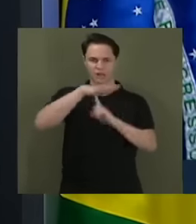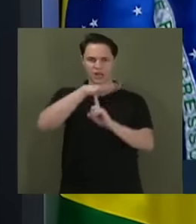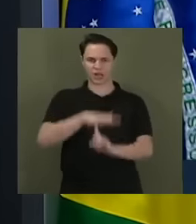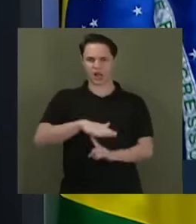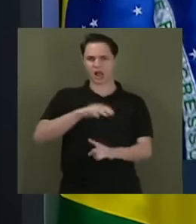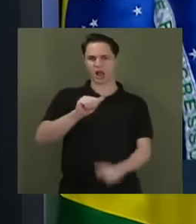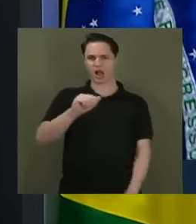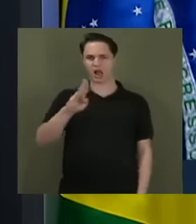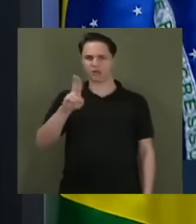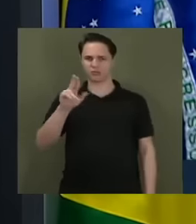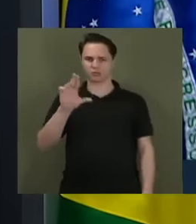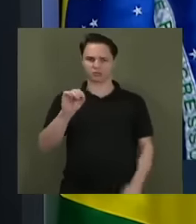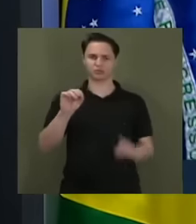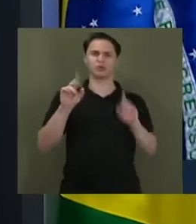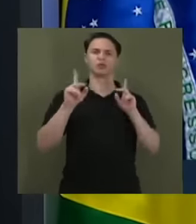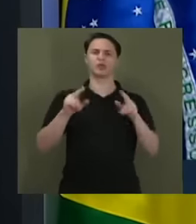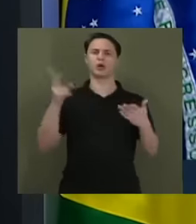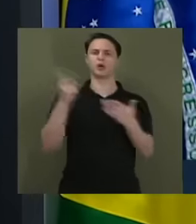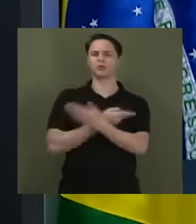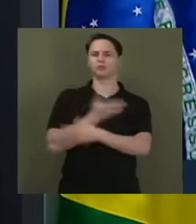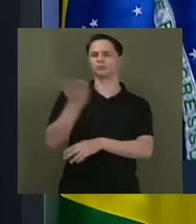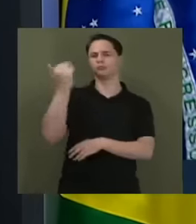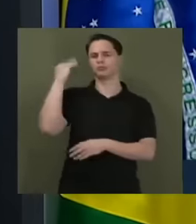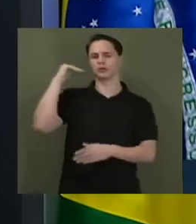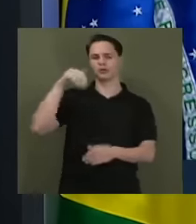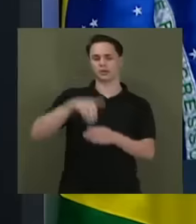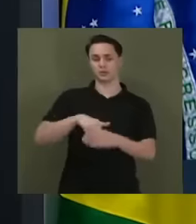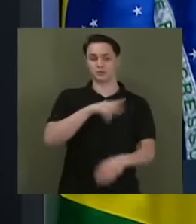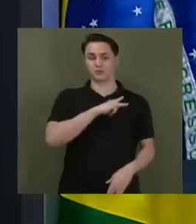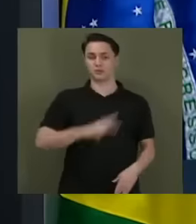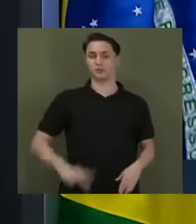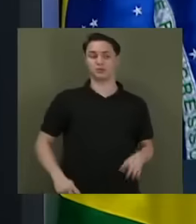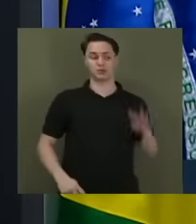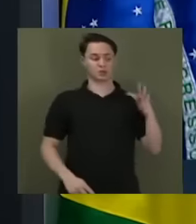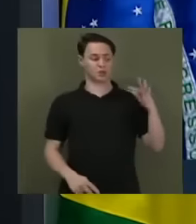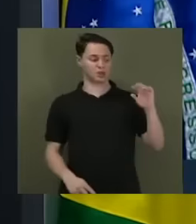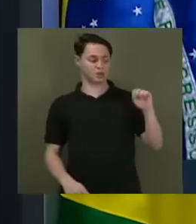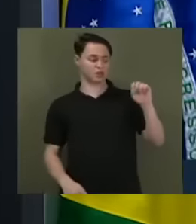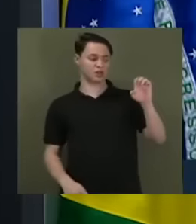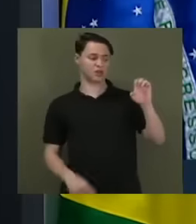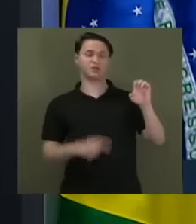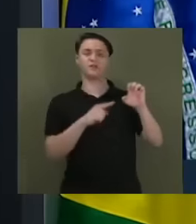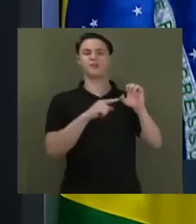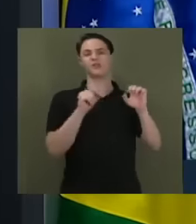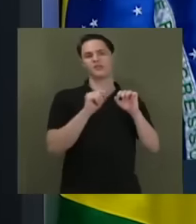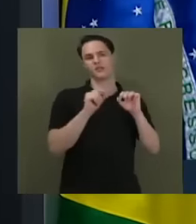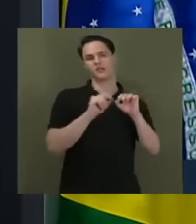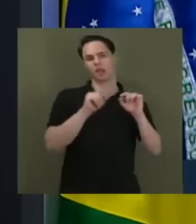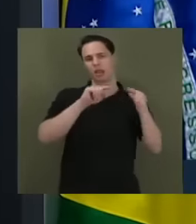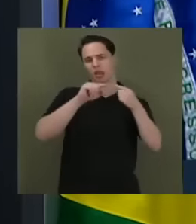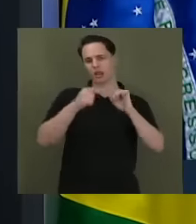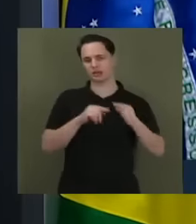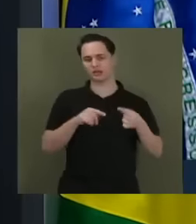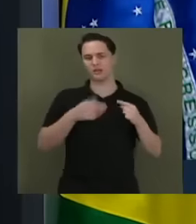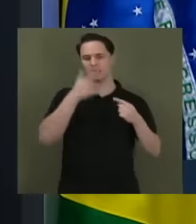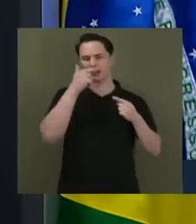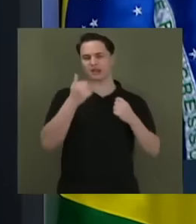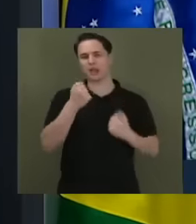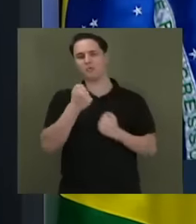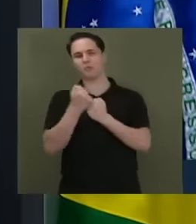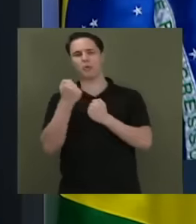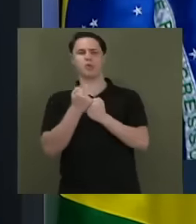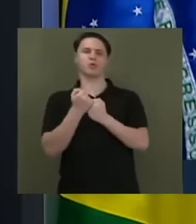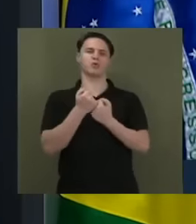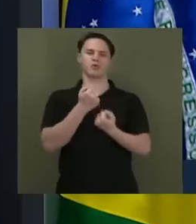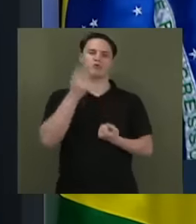como se deu nas últimas eleições presidenciais em que o TSE Como eu disse aqui funcionou como um verdadeiro partido político